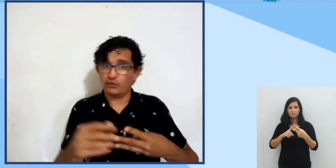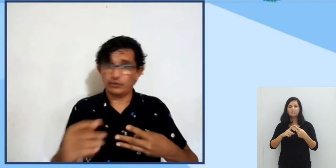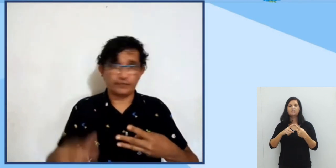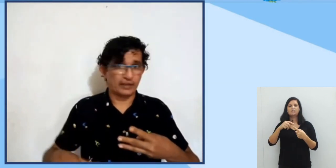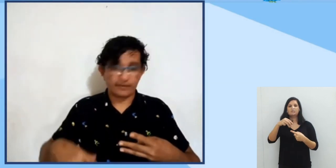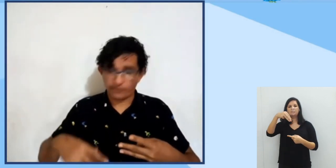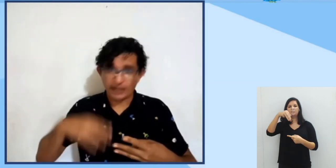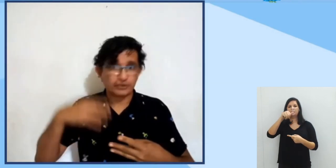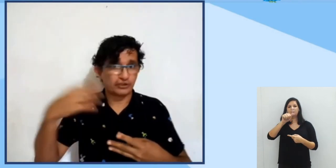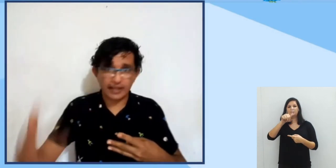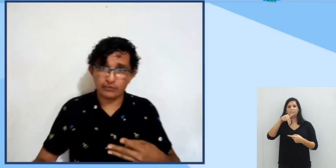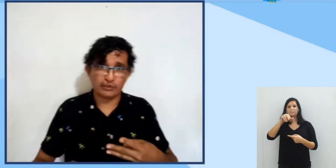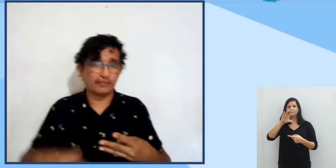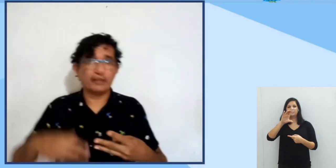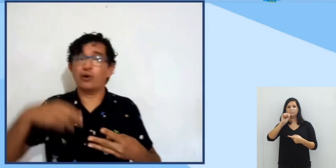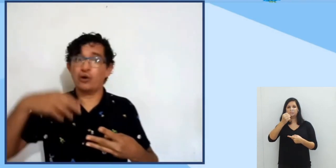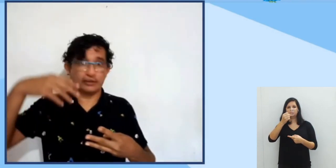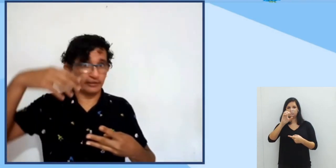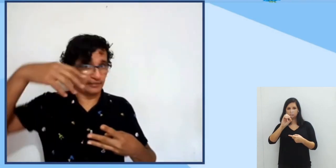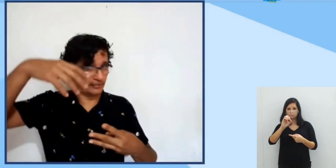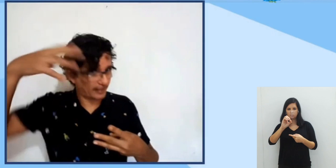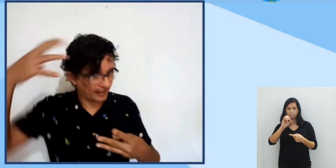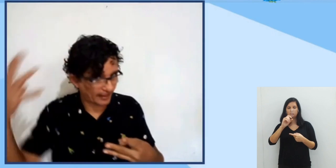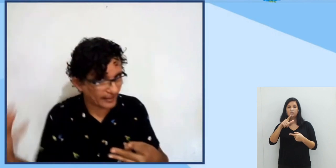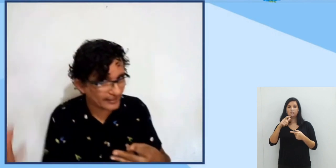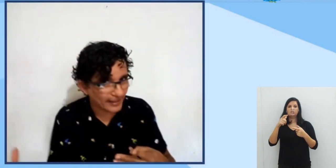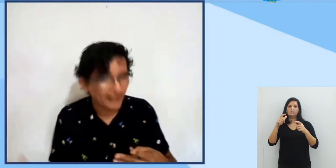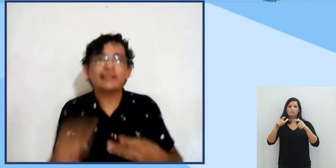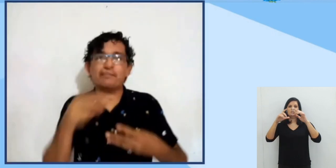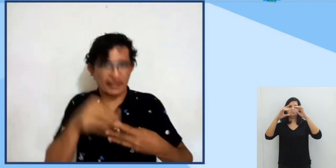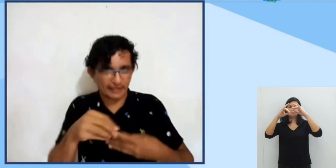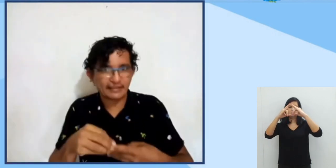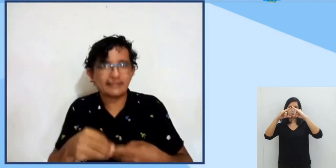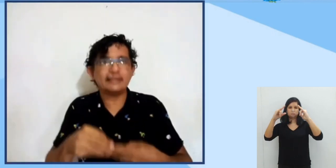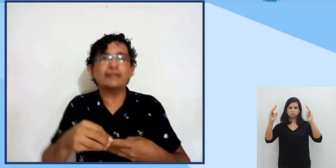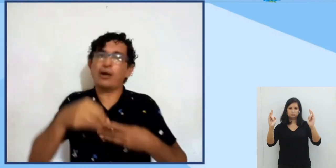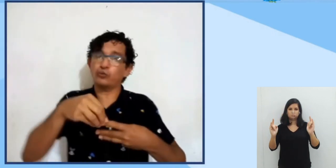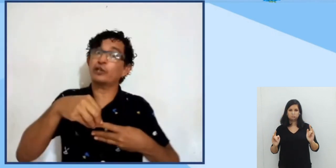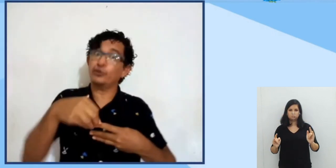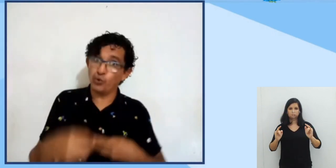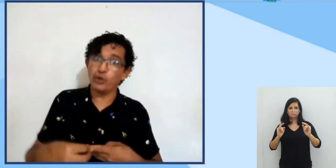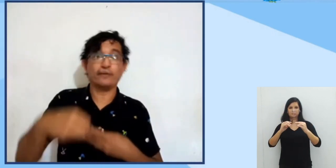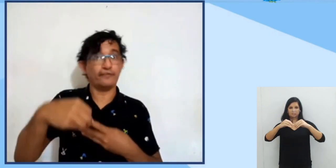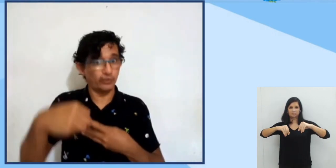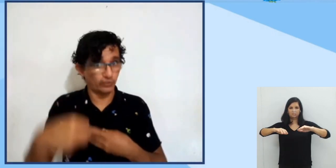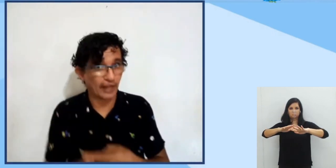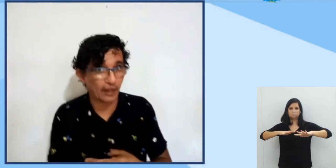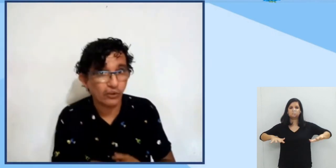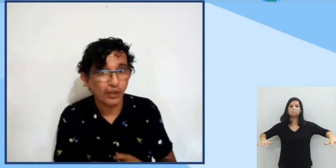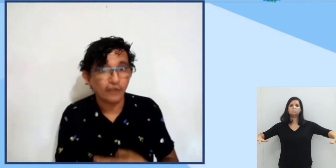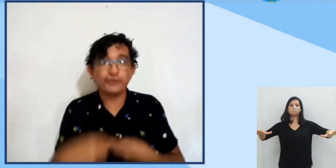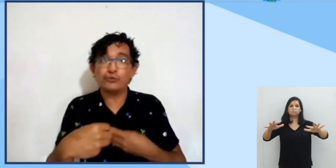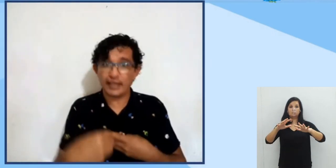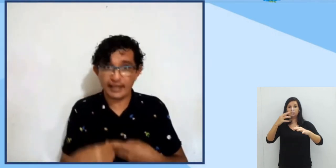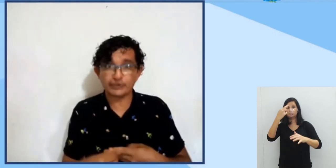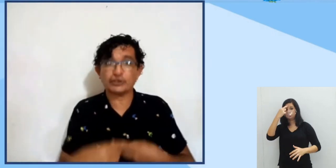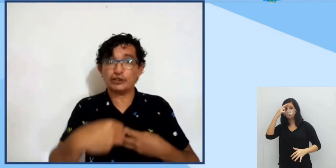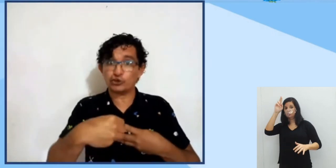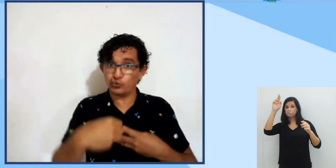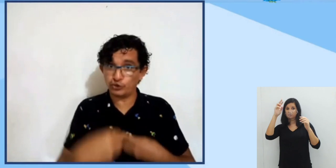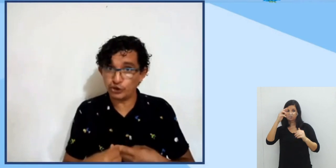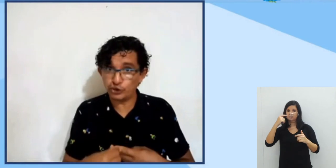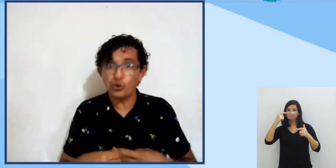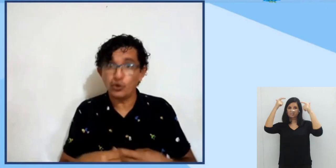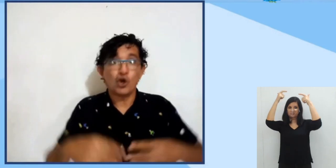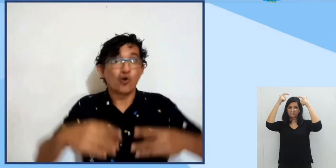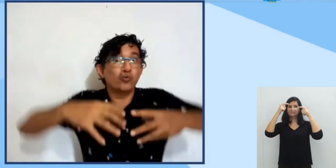senhorial, né, onde ficava o castelo, as melhores terras, que pertenciam ao senhor feudal, figura esta